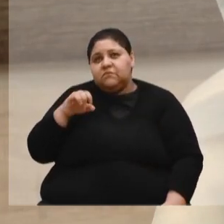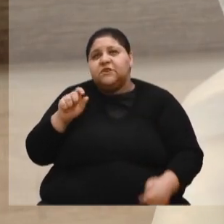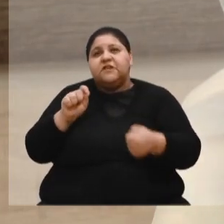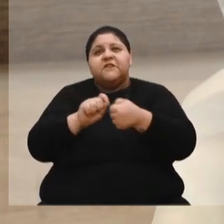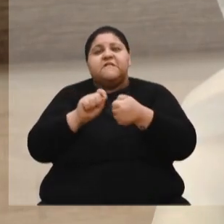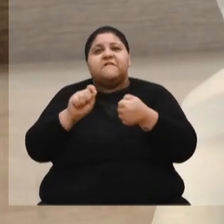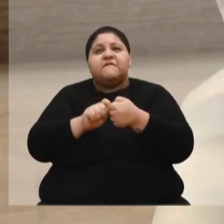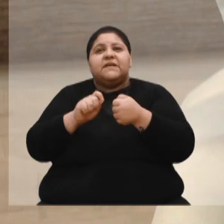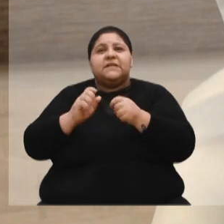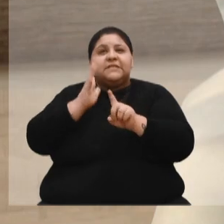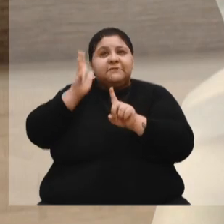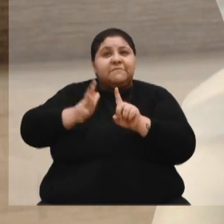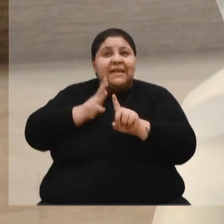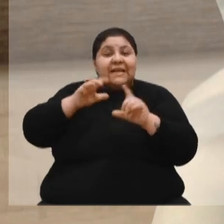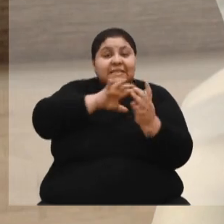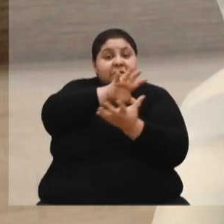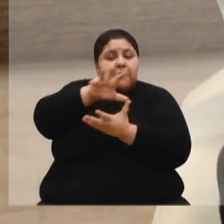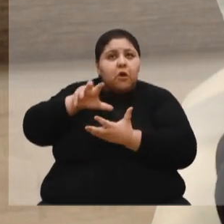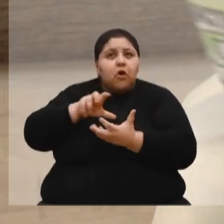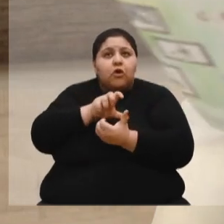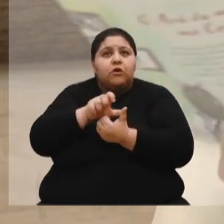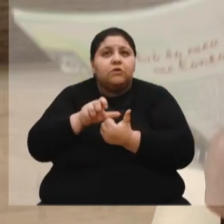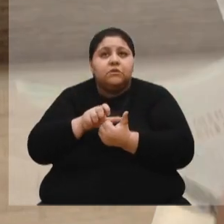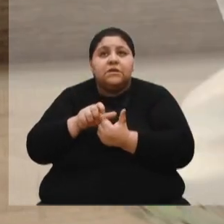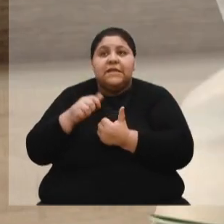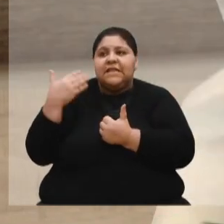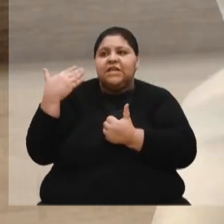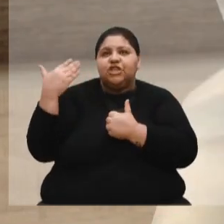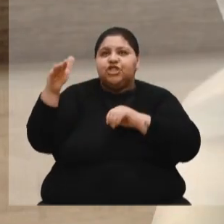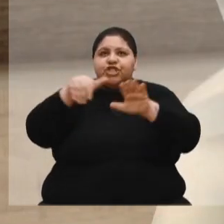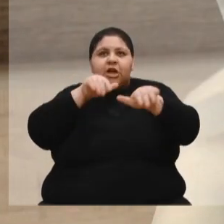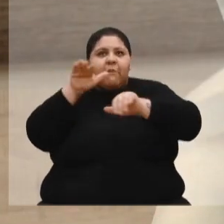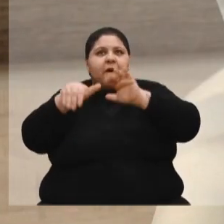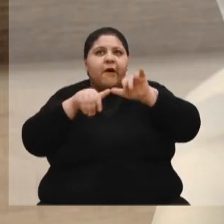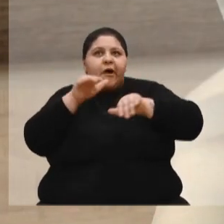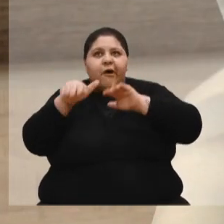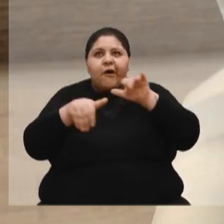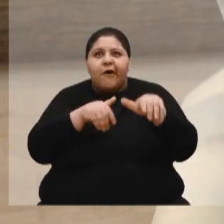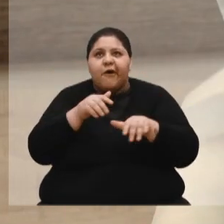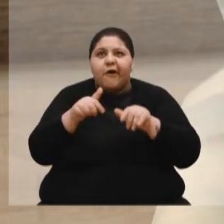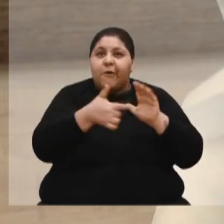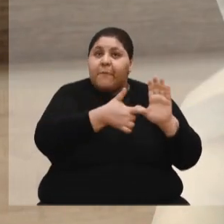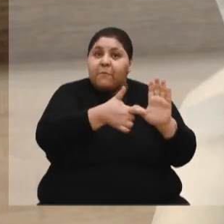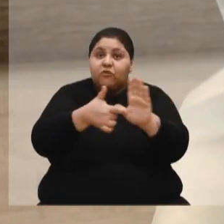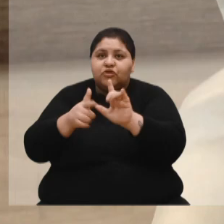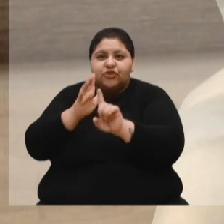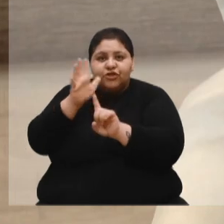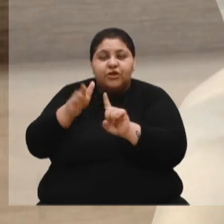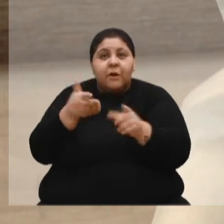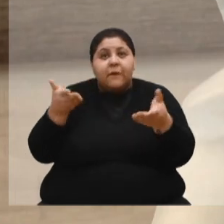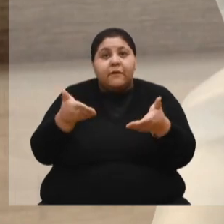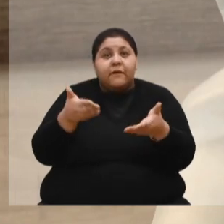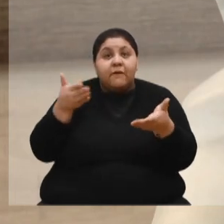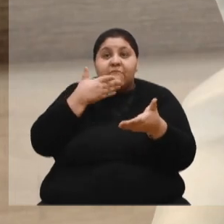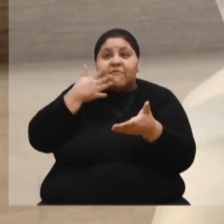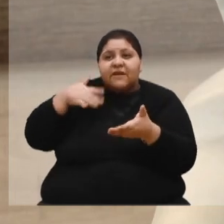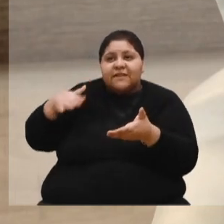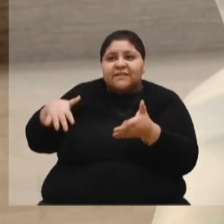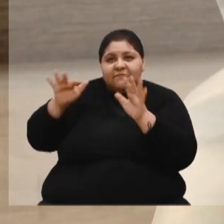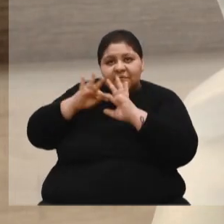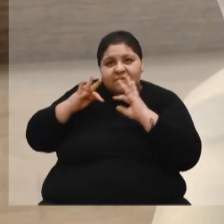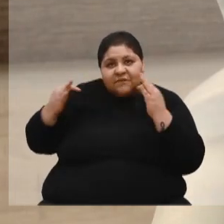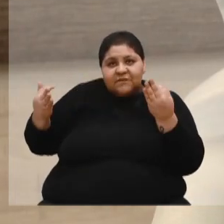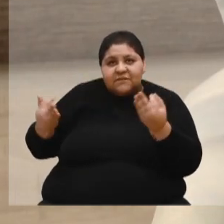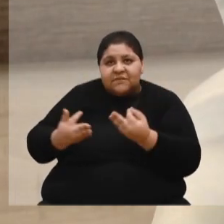pelo mundo de aquarela, então ele está sendo chamado por muitos para promover essas oficinas. Fica o convite para as crianças, para as